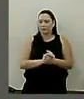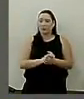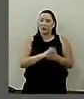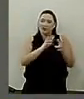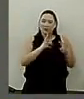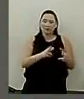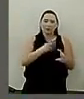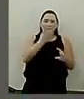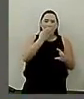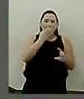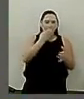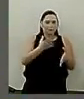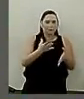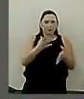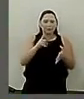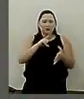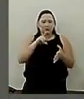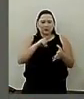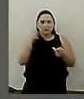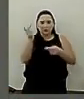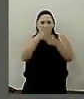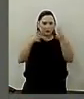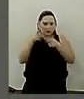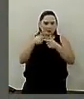os cachorrinhos que a gente tem em casa.